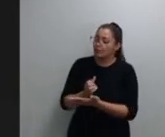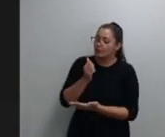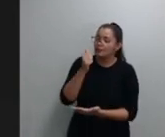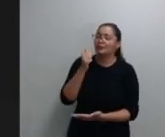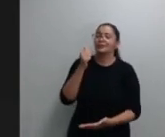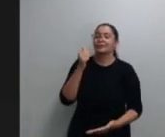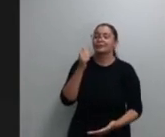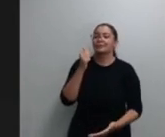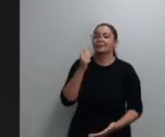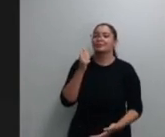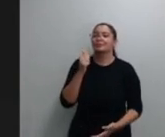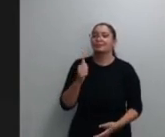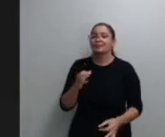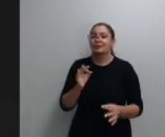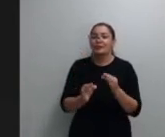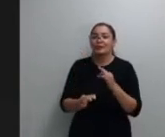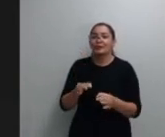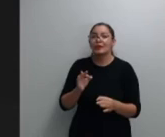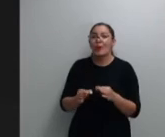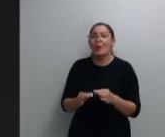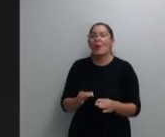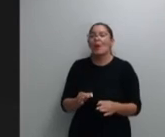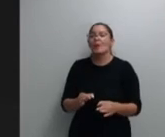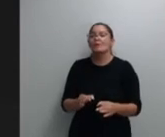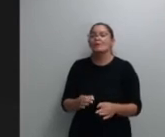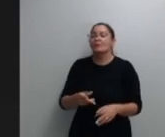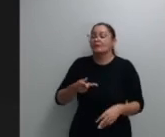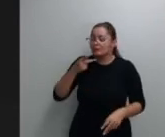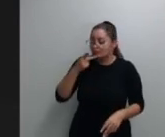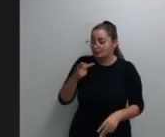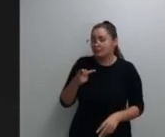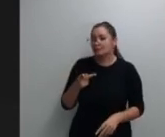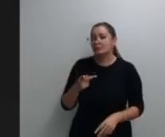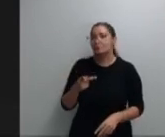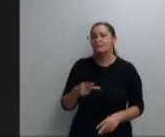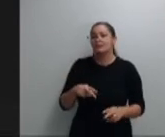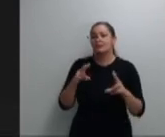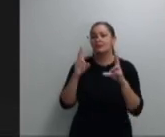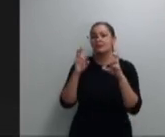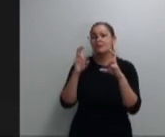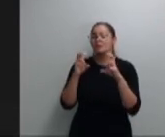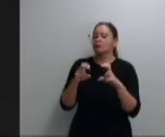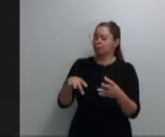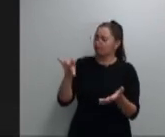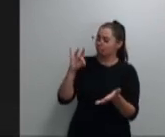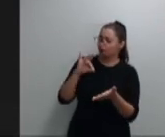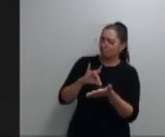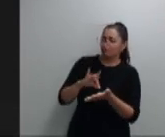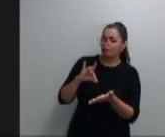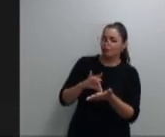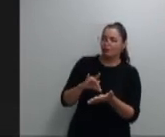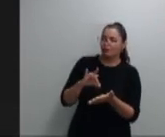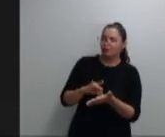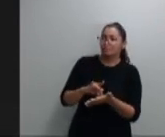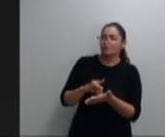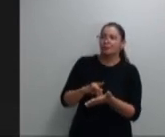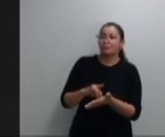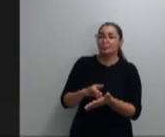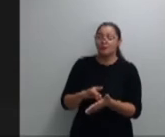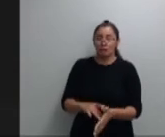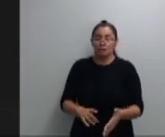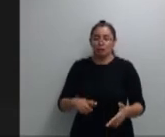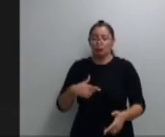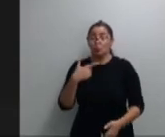ministro Teori Zavascki pontuou o seguinte aspas realmente no momento em que duas empresas